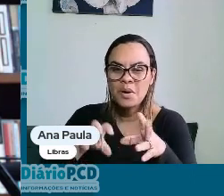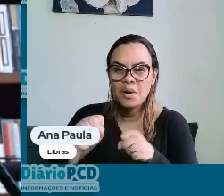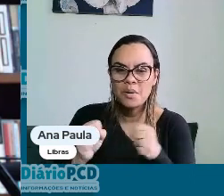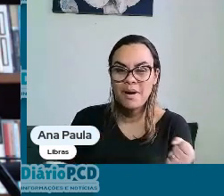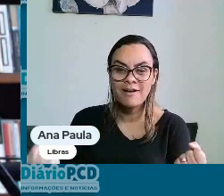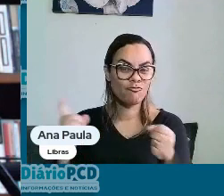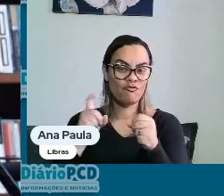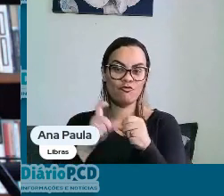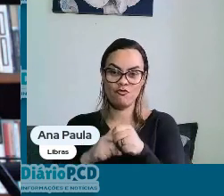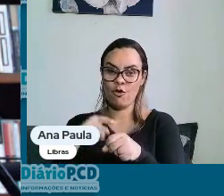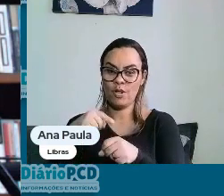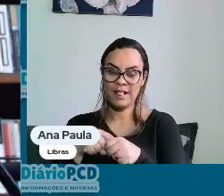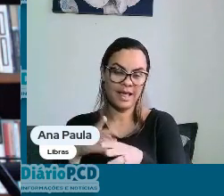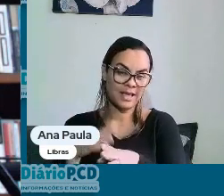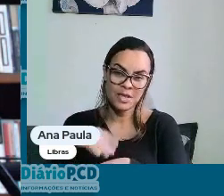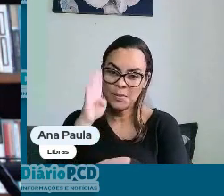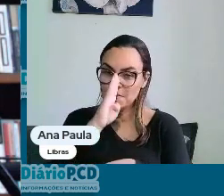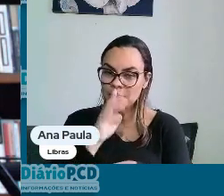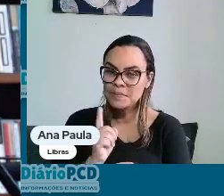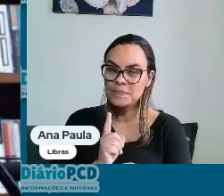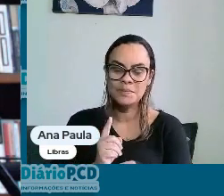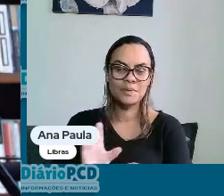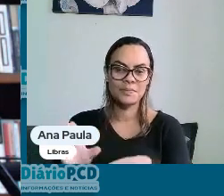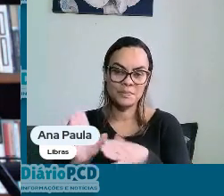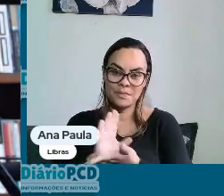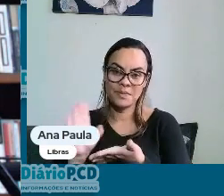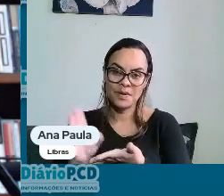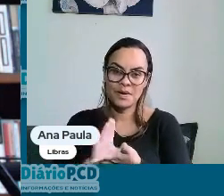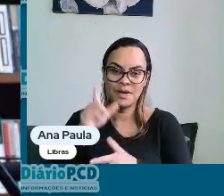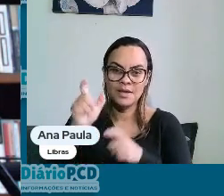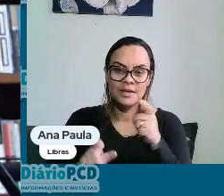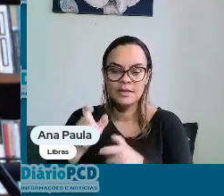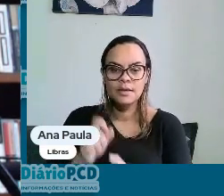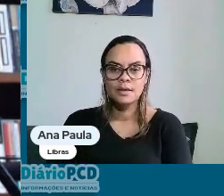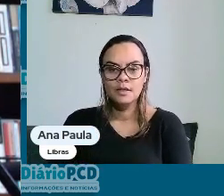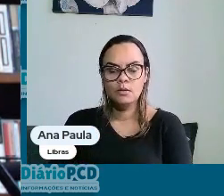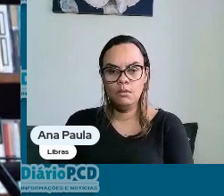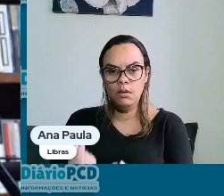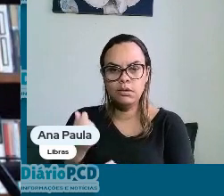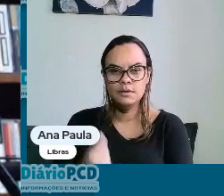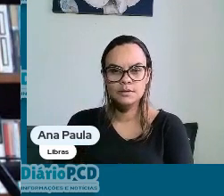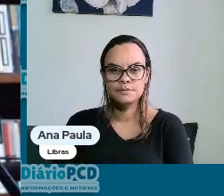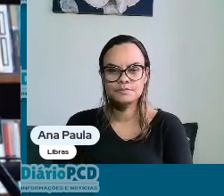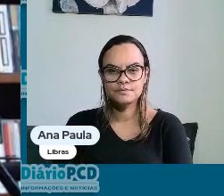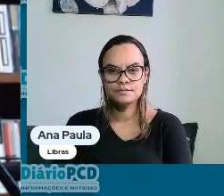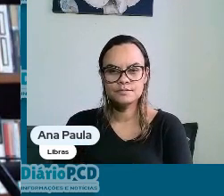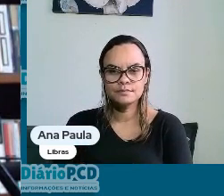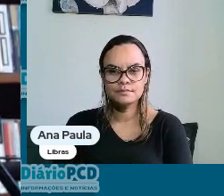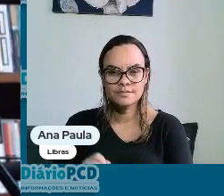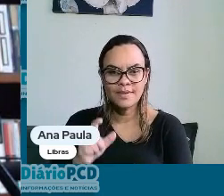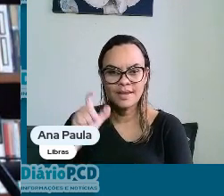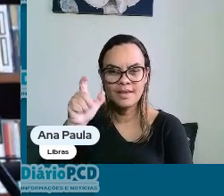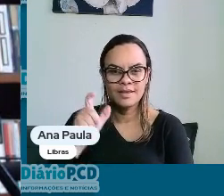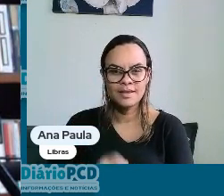para... Então, o que nós temos colocado é que a carga tributária brasileira é alta, porque a